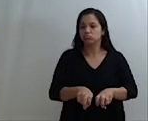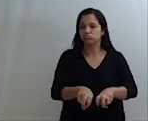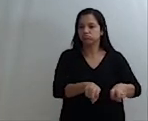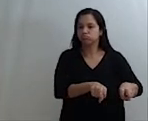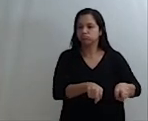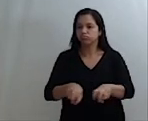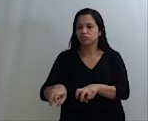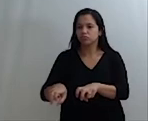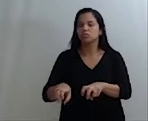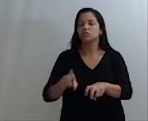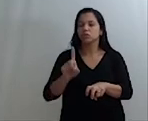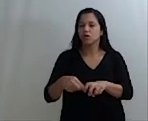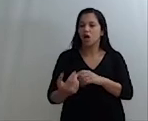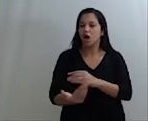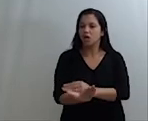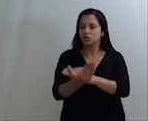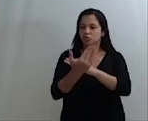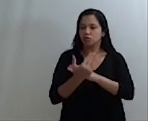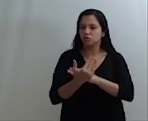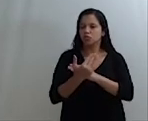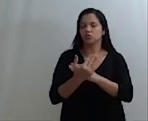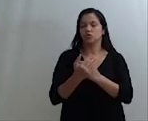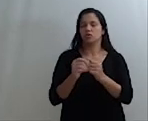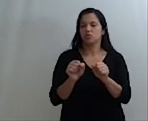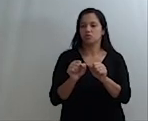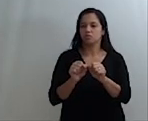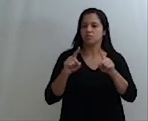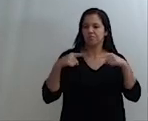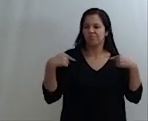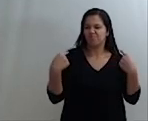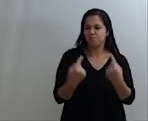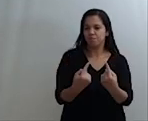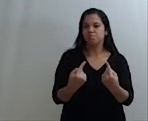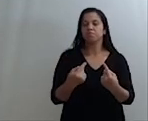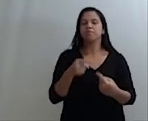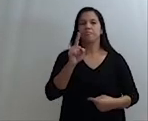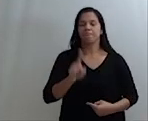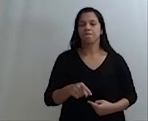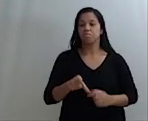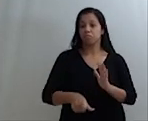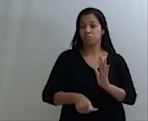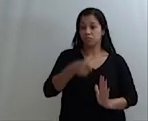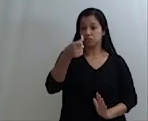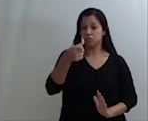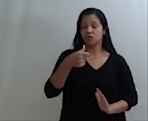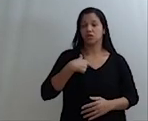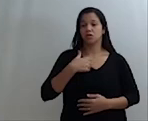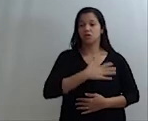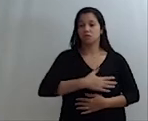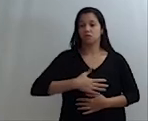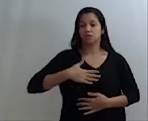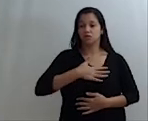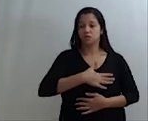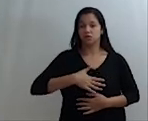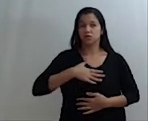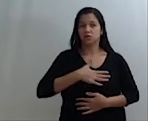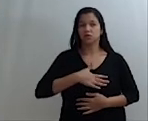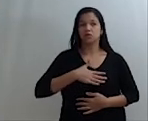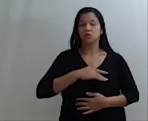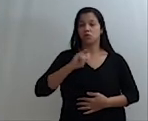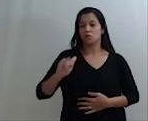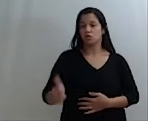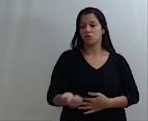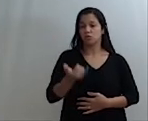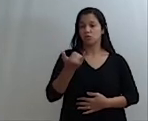para a realização dessa sessão primeiramente excelência gostaria de expor aqui a minha imensa felicidade de ter oportunidade de